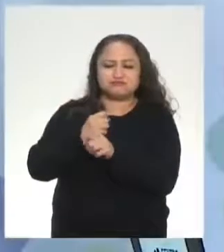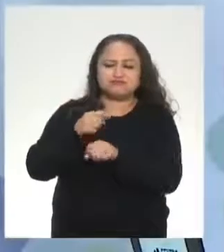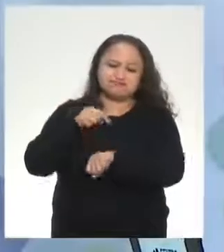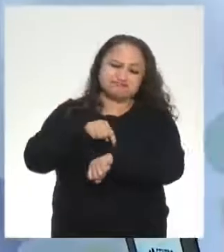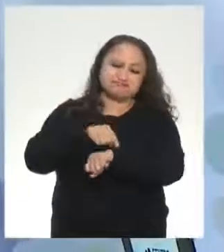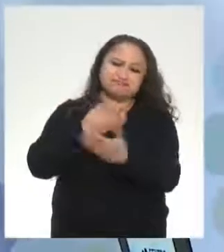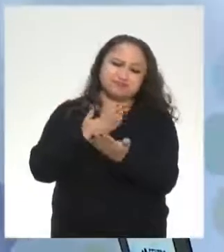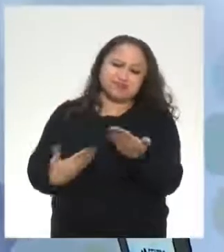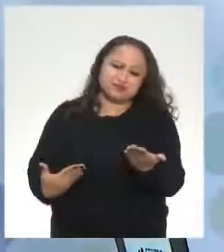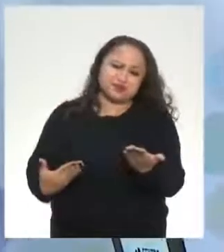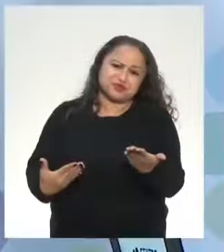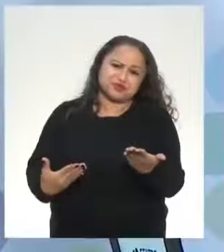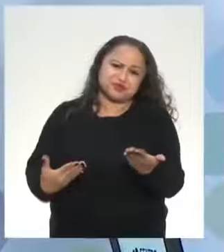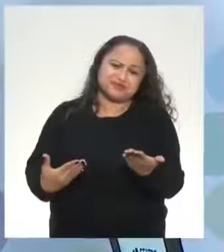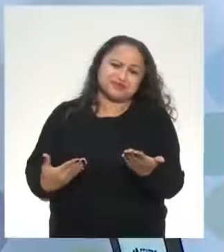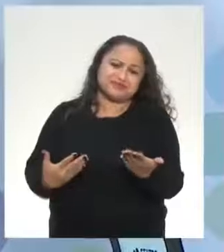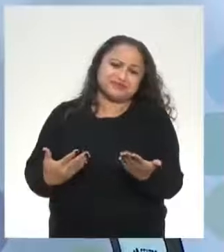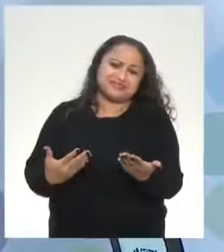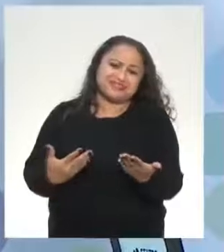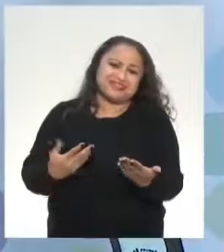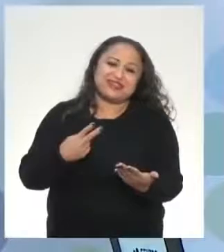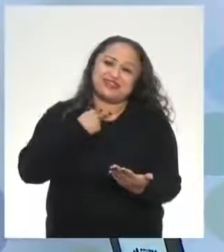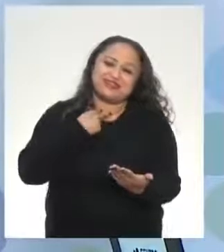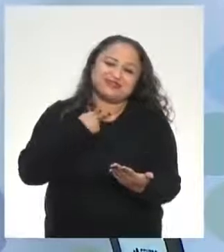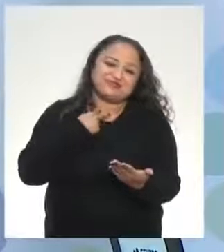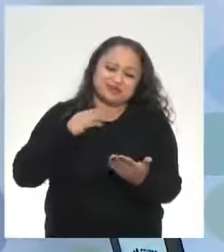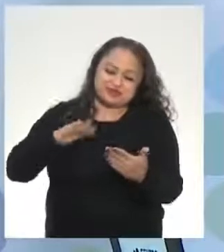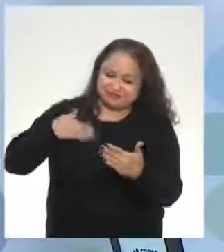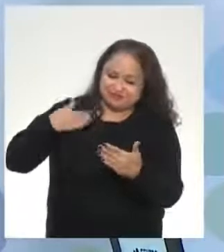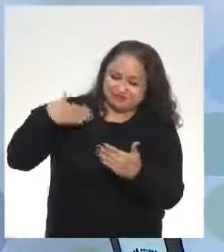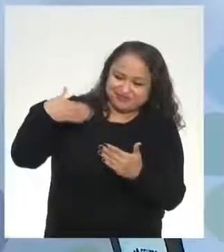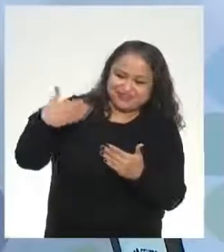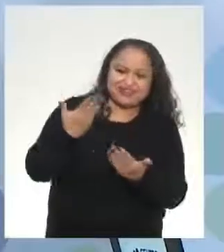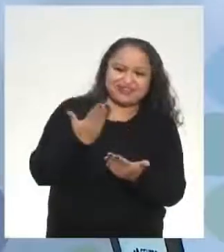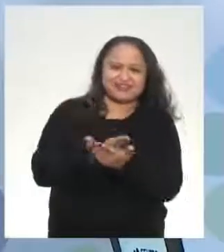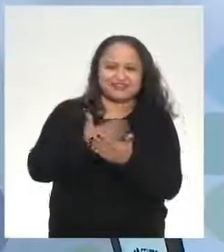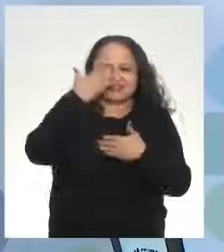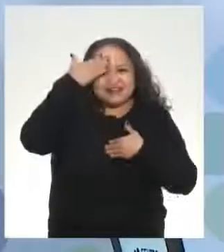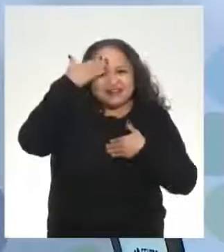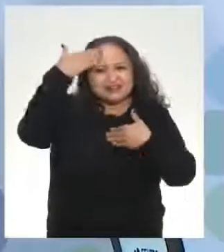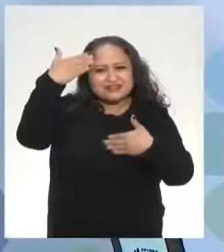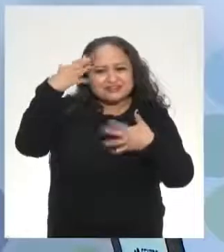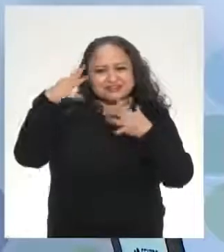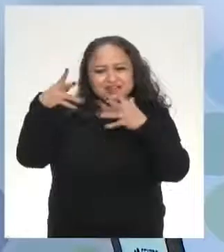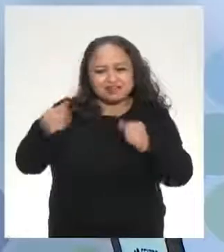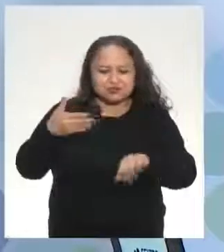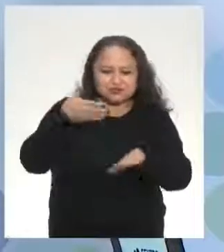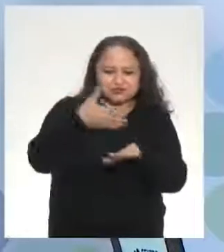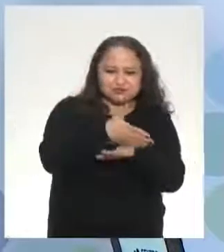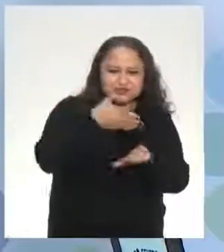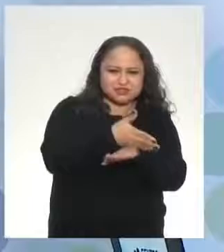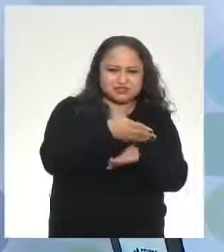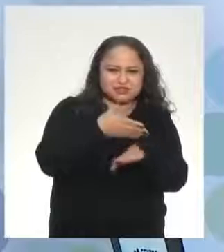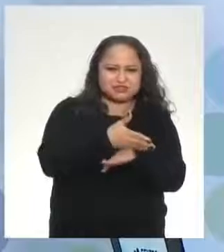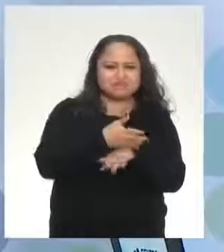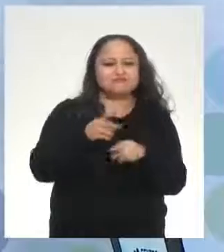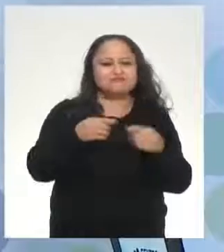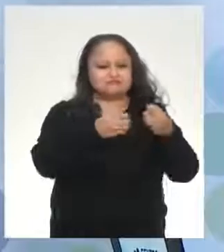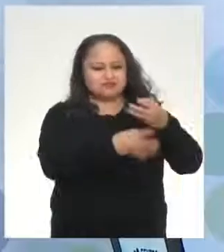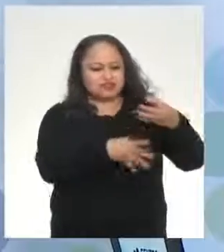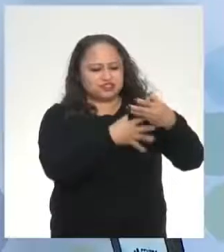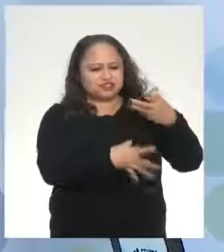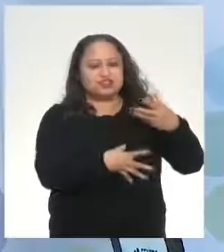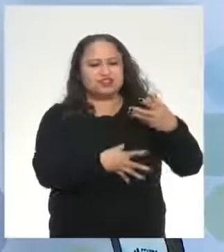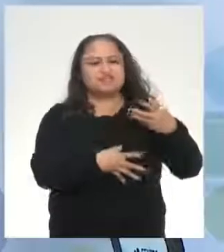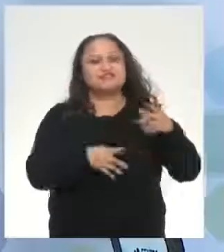acabou, não dá mais para prolongar a aula. Quero agradecer a todos aí pela participação da aula, participação do chat, quero agradecer